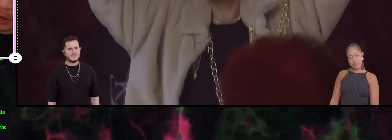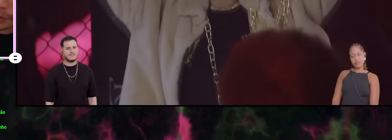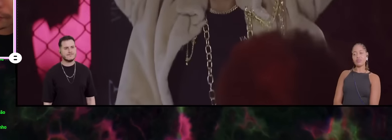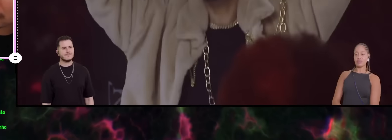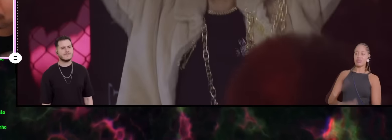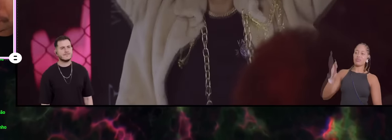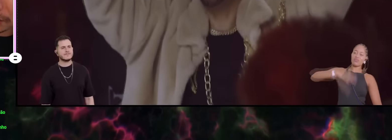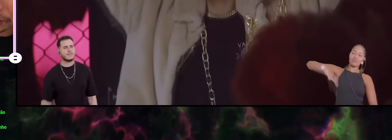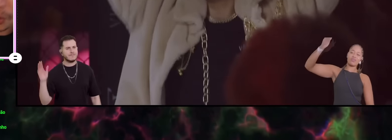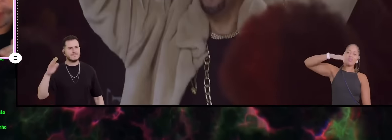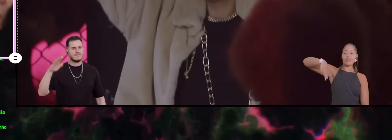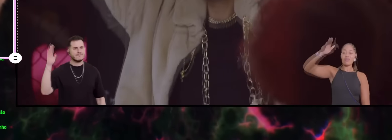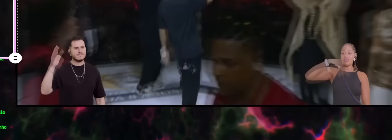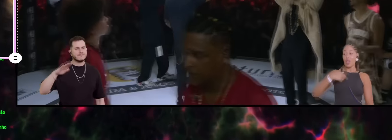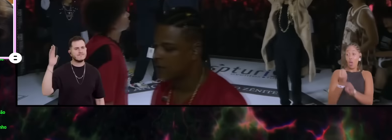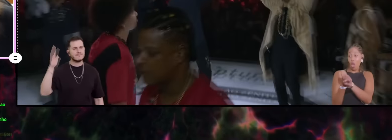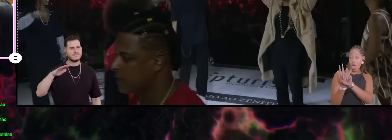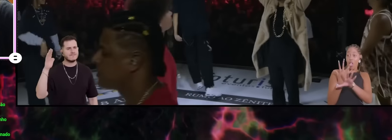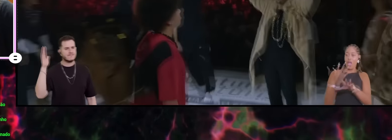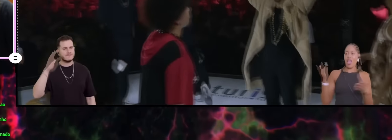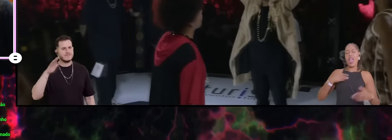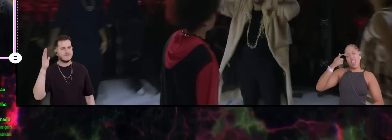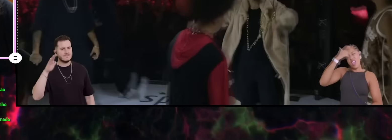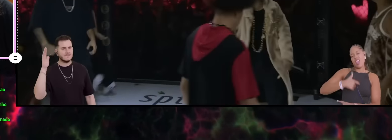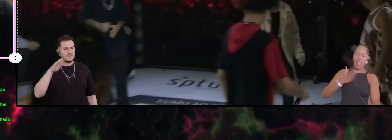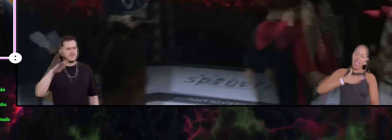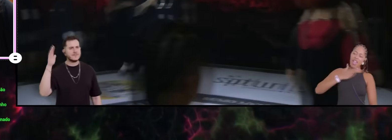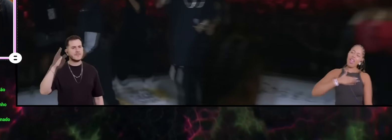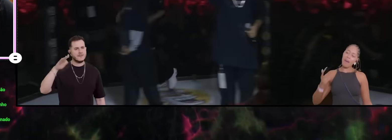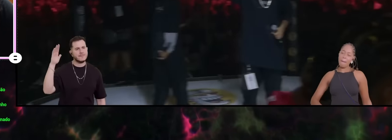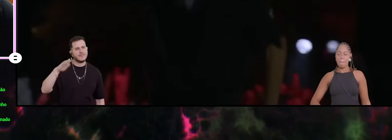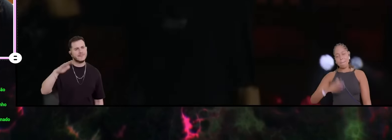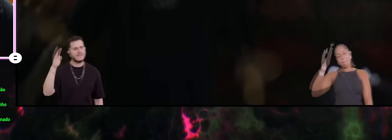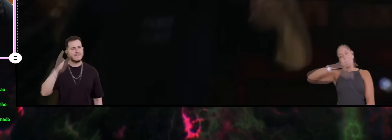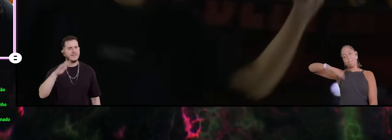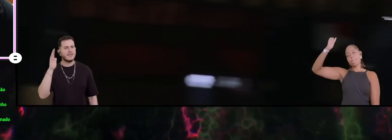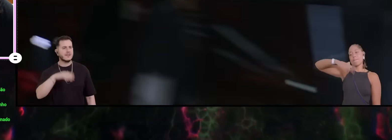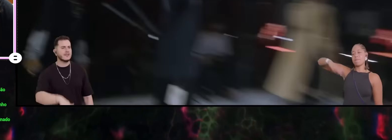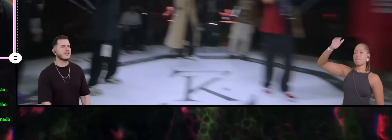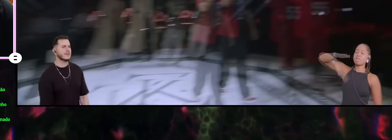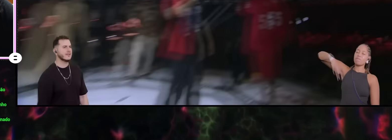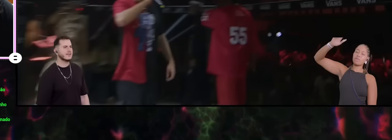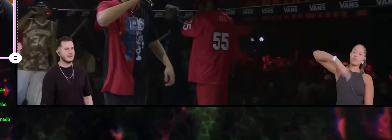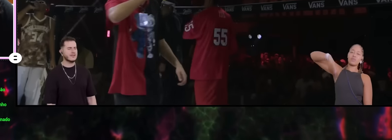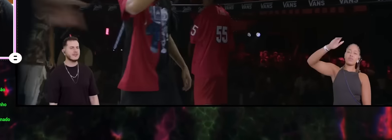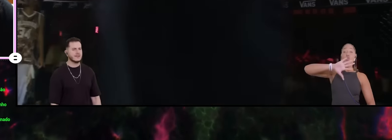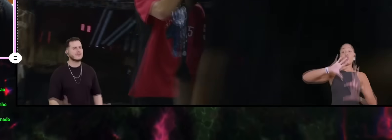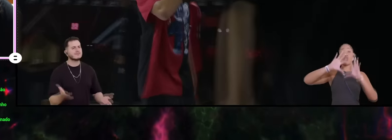Boa. Matizinho ganhou esse round. Matizinho ganhou esse round, cara. Ele devolveu a moeda pro Breno.